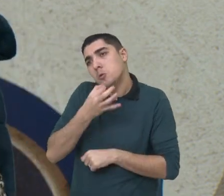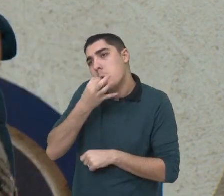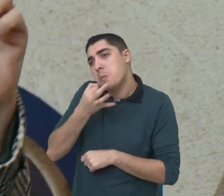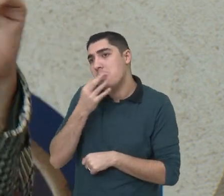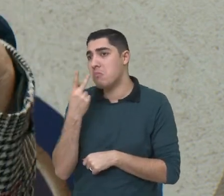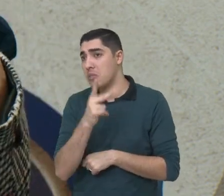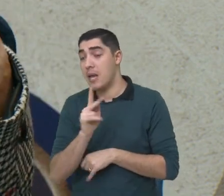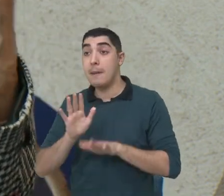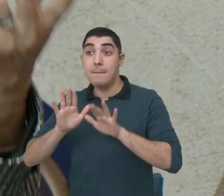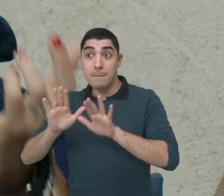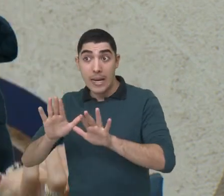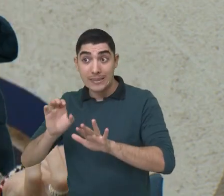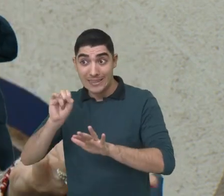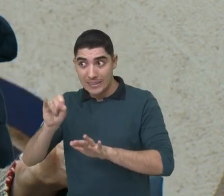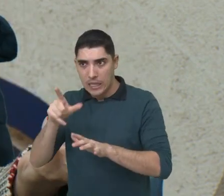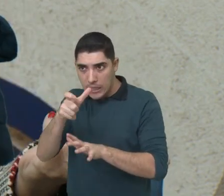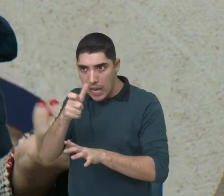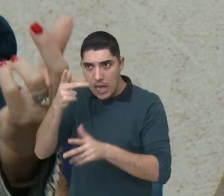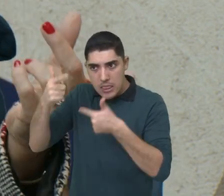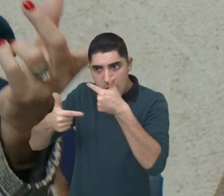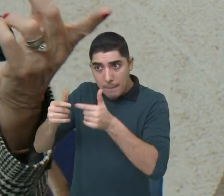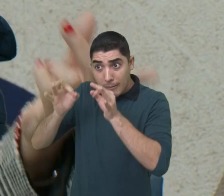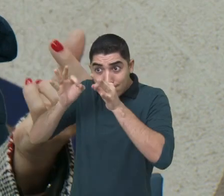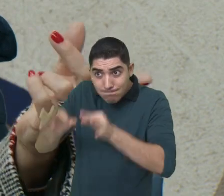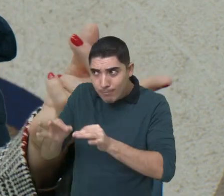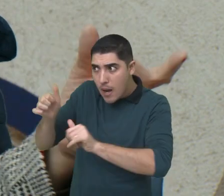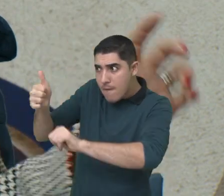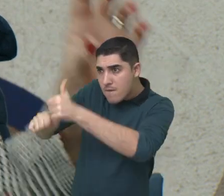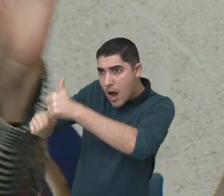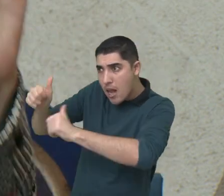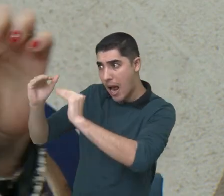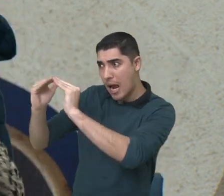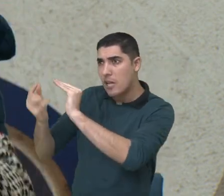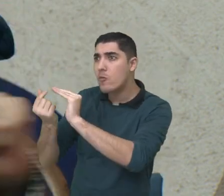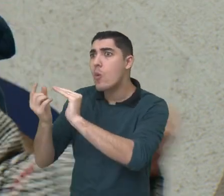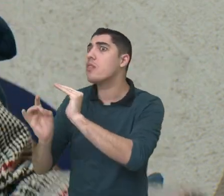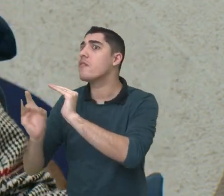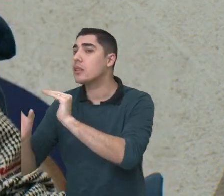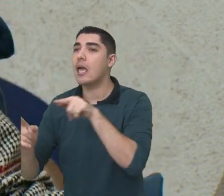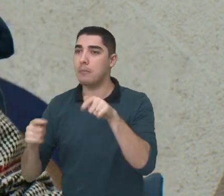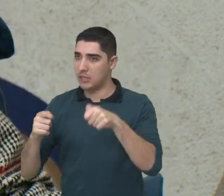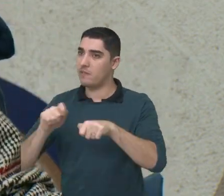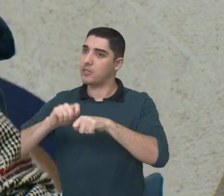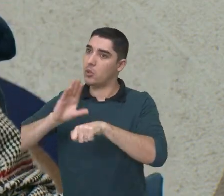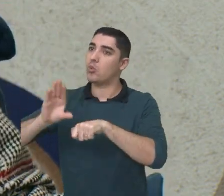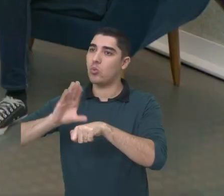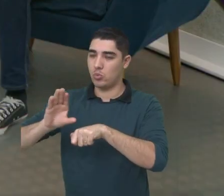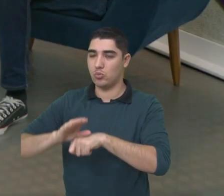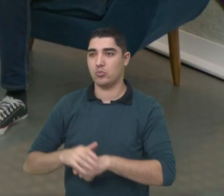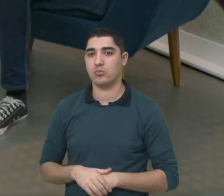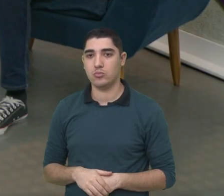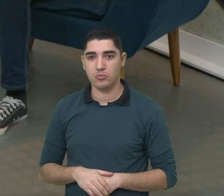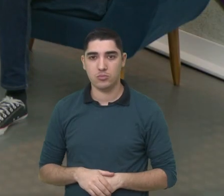mercado, mas para ele ser um avaliador, tem uma especialização própria.